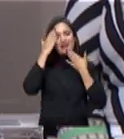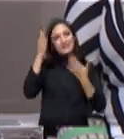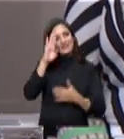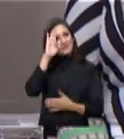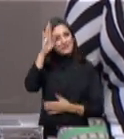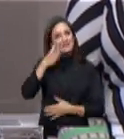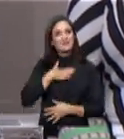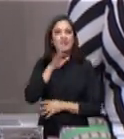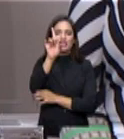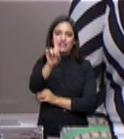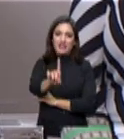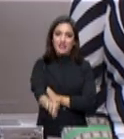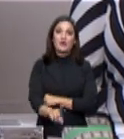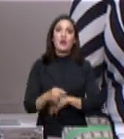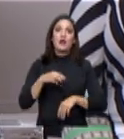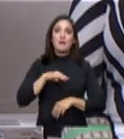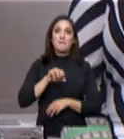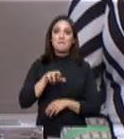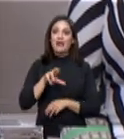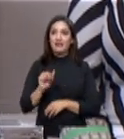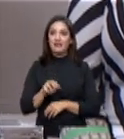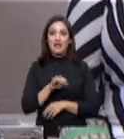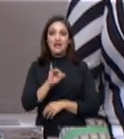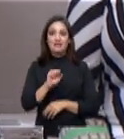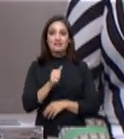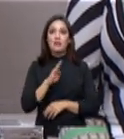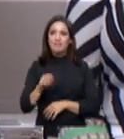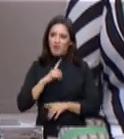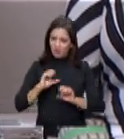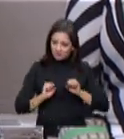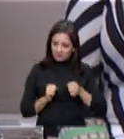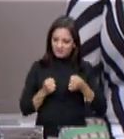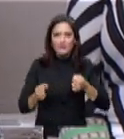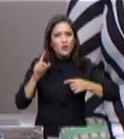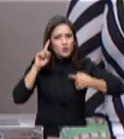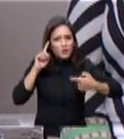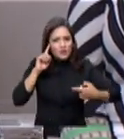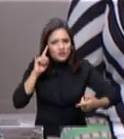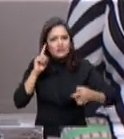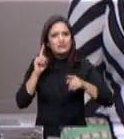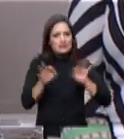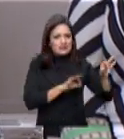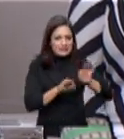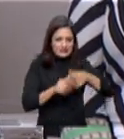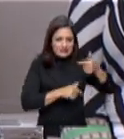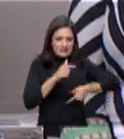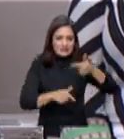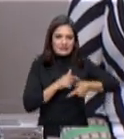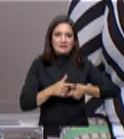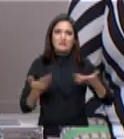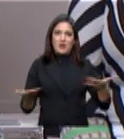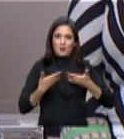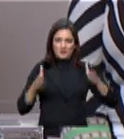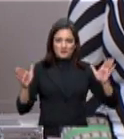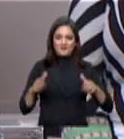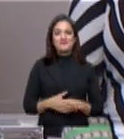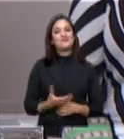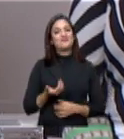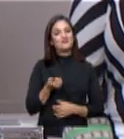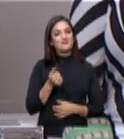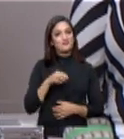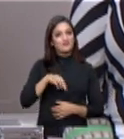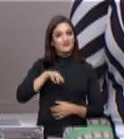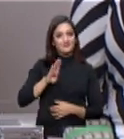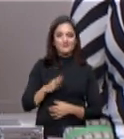Isabel, que dedicou todos os seus dias e suas noites para que esse dia acontecesse. A MB fica muito grata e